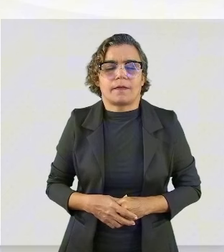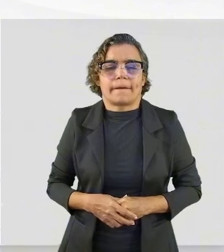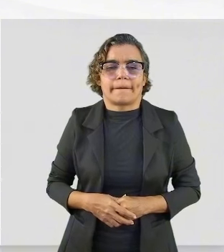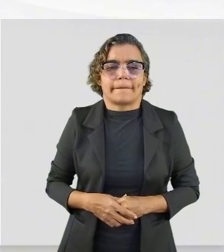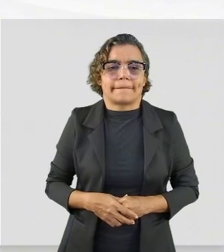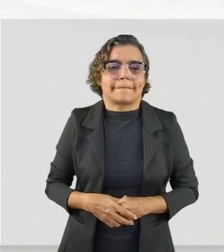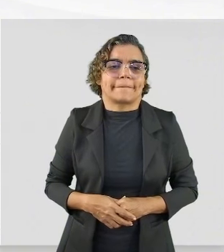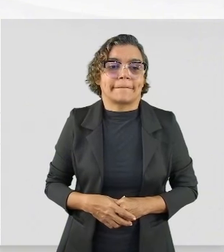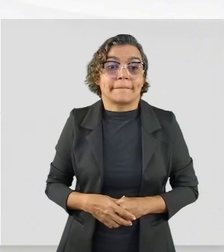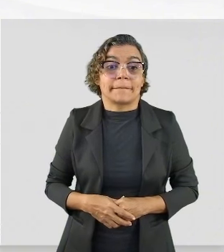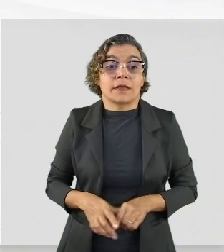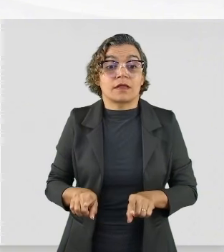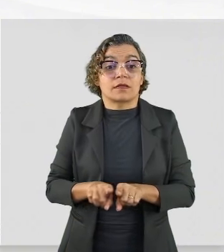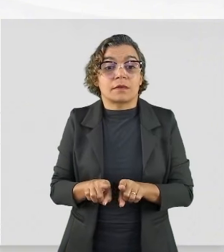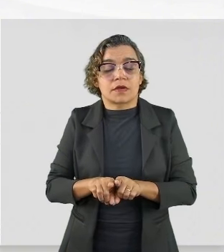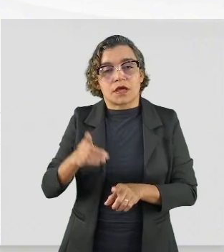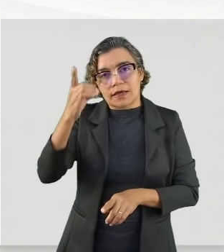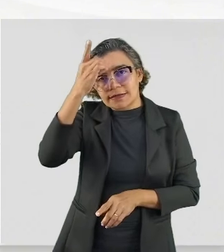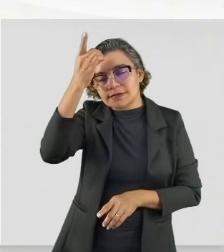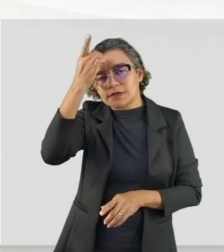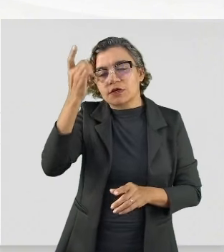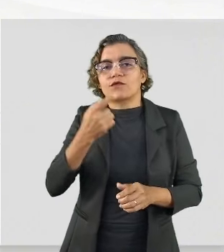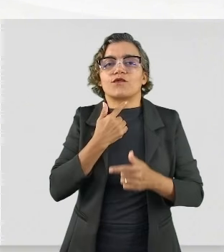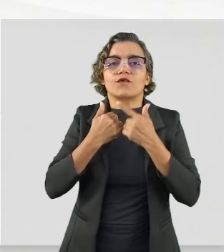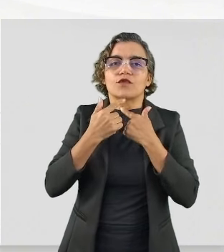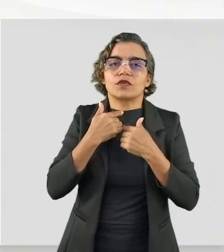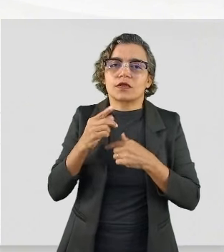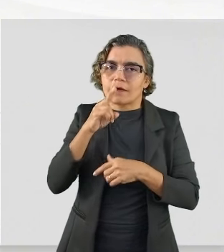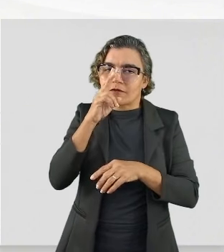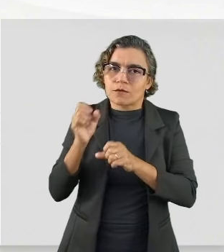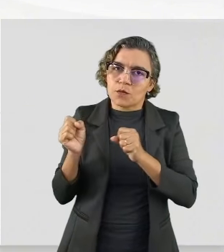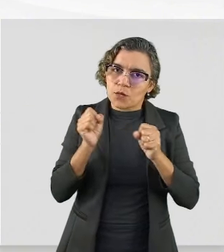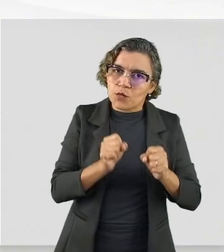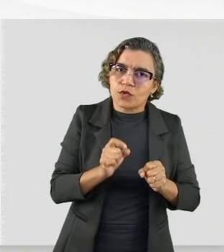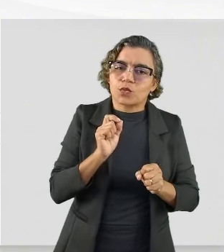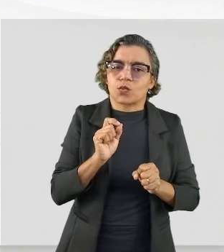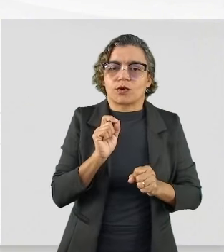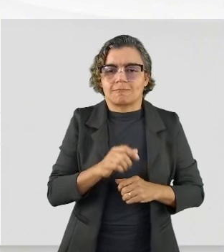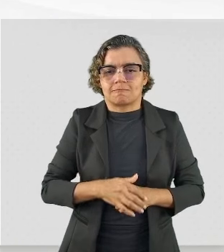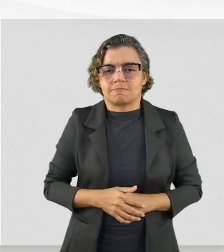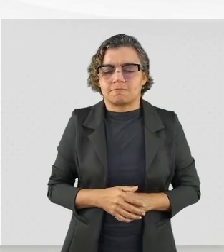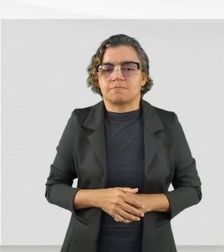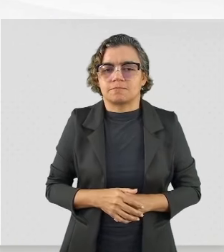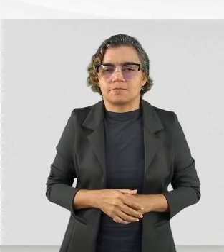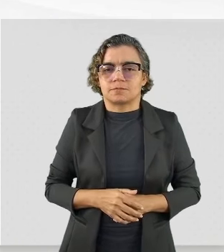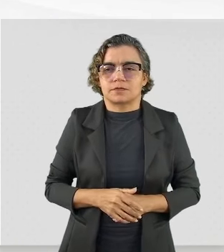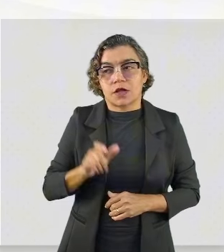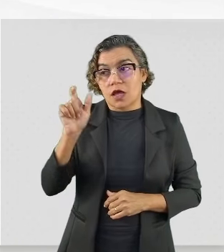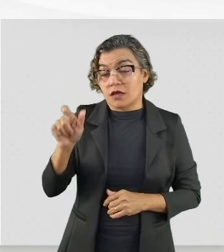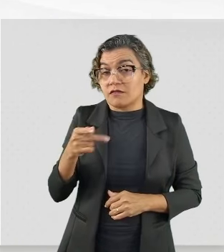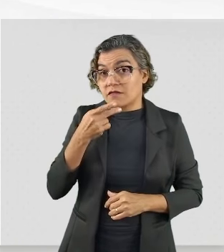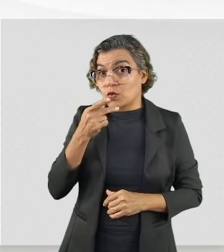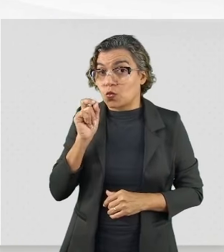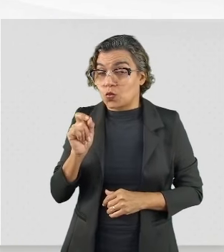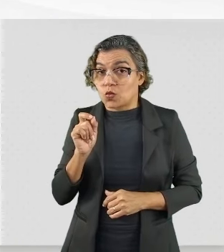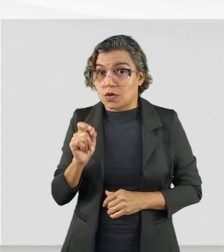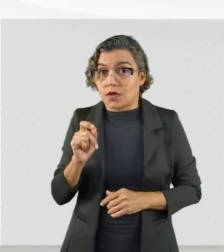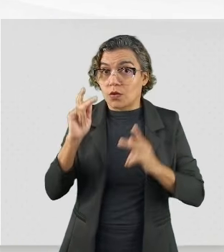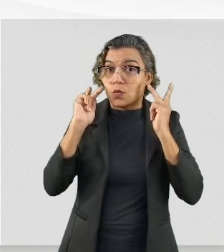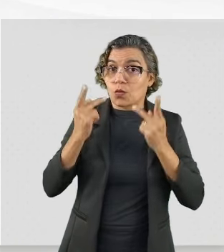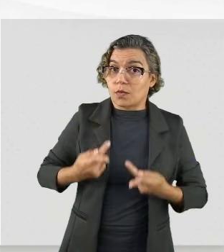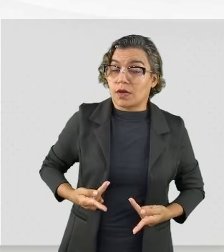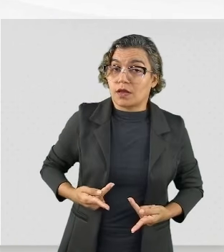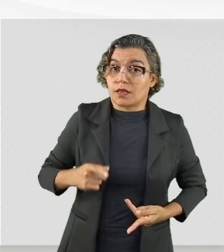Por exemplo, a ideia de vontade de poder aqui, só para a gente entender o que o Nietzsche está querendo dizer, o ser humano ele tem uma